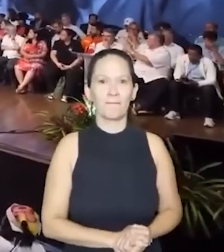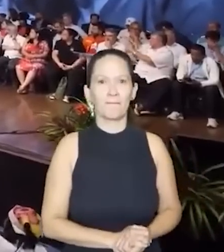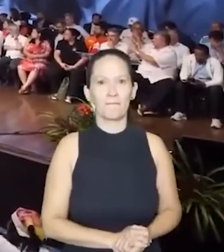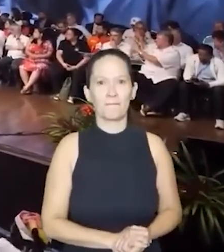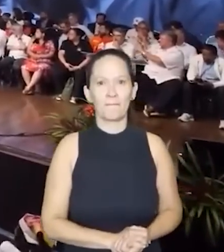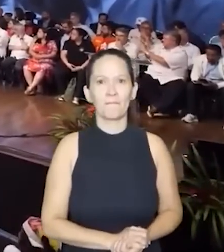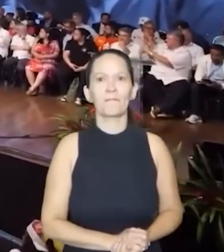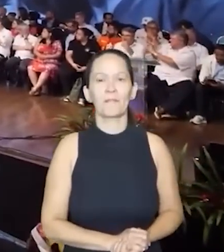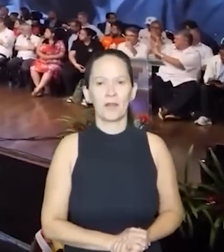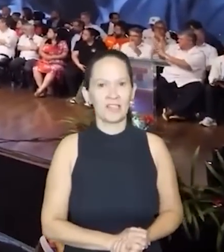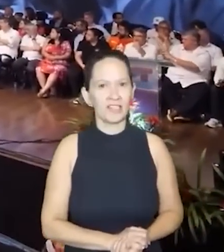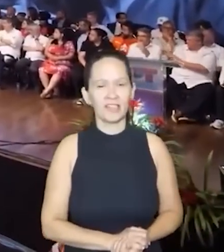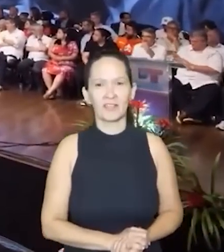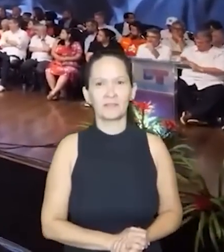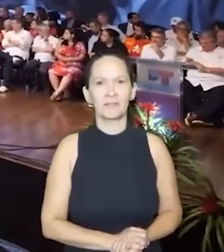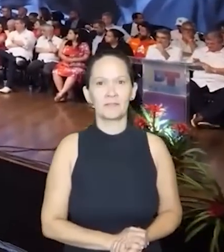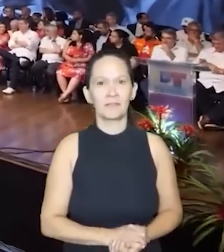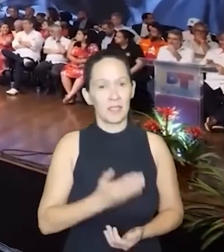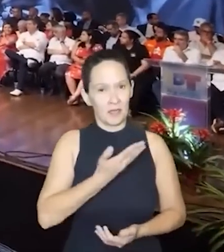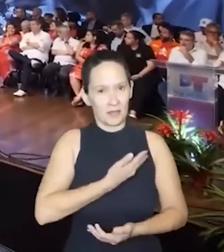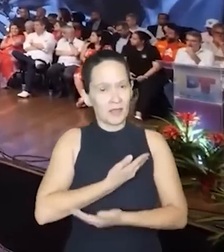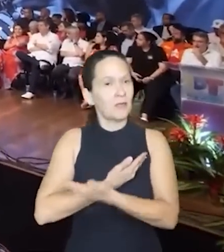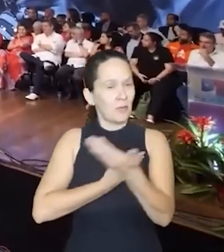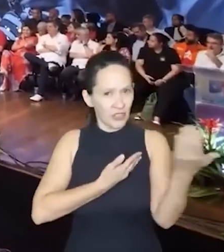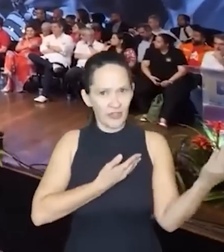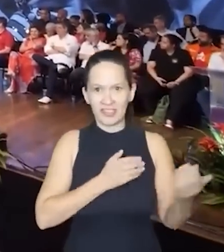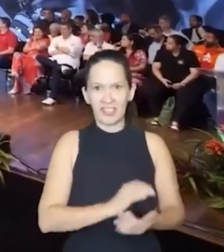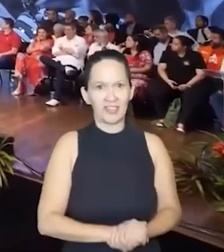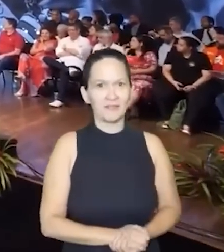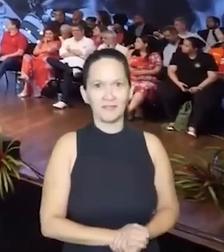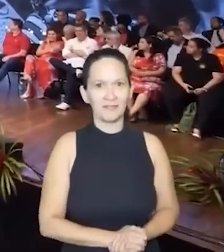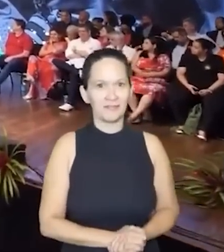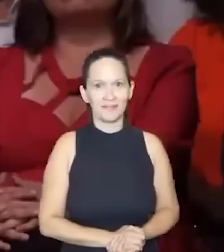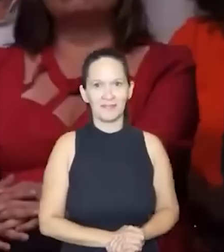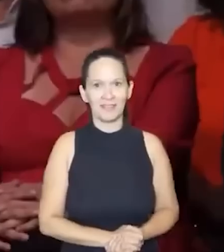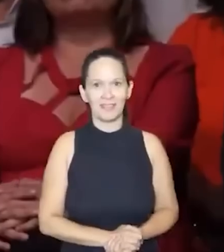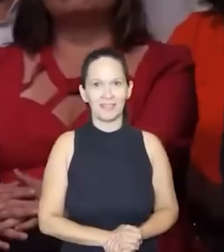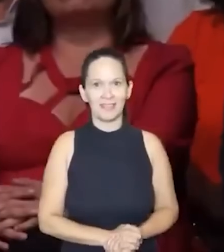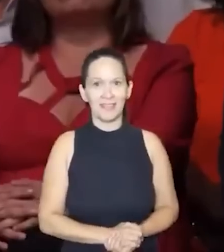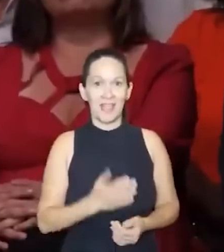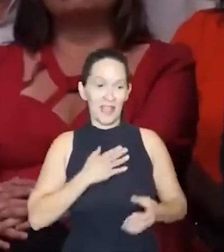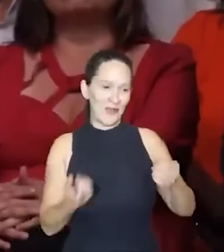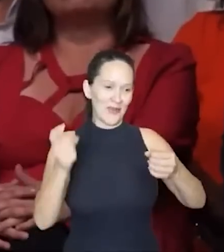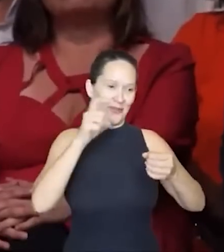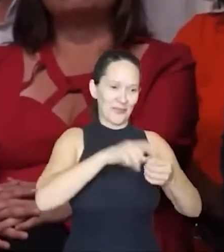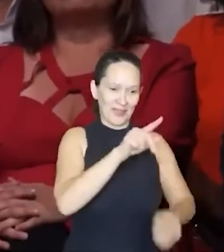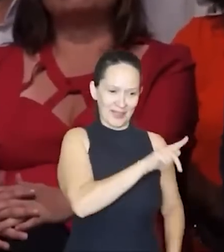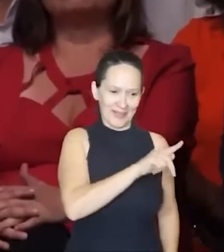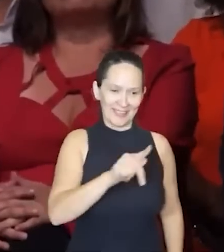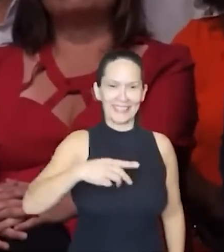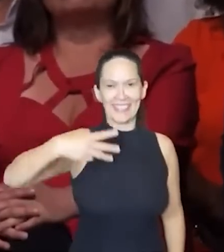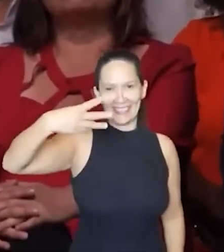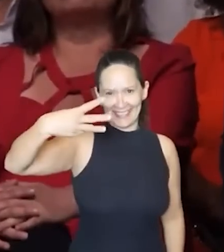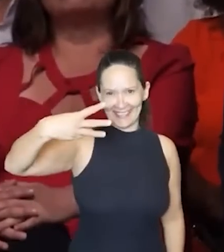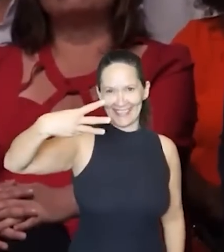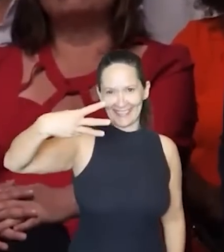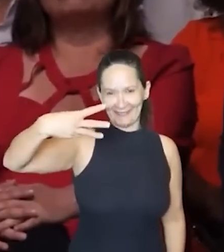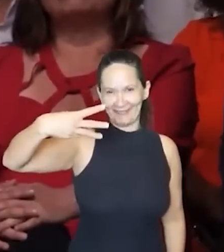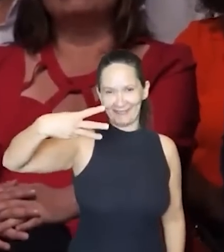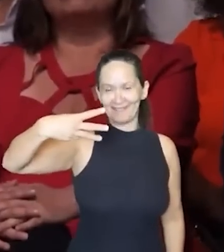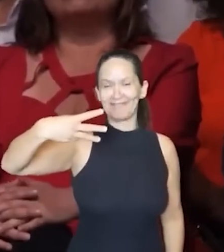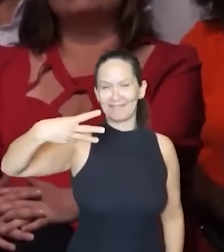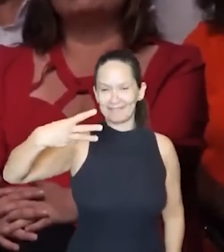Bem, companheiros e companheiras, eu estou voltando à presidência pela terceira vez,